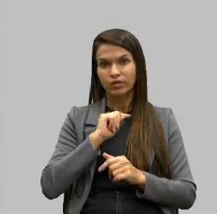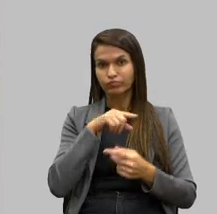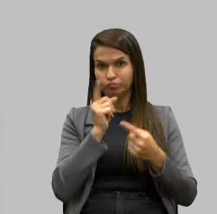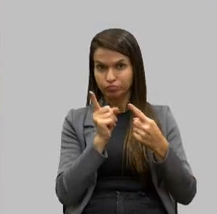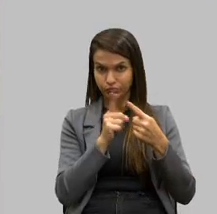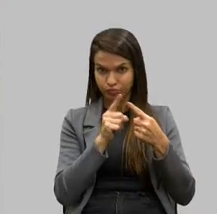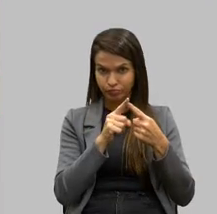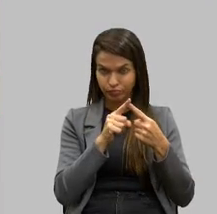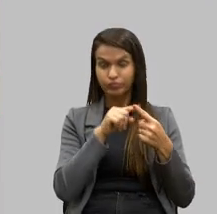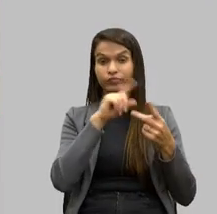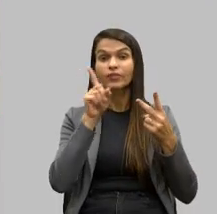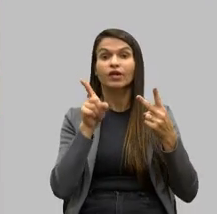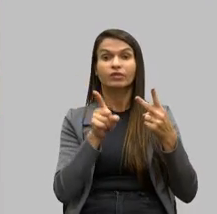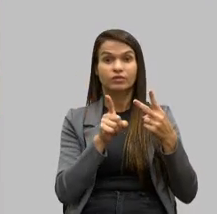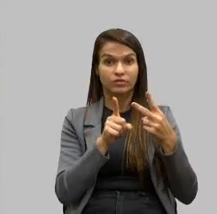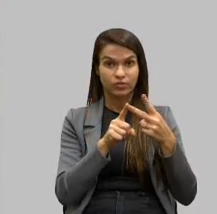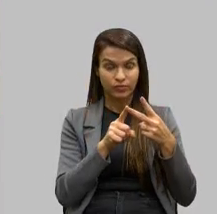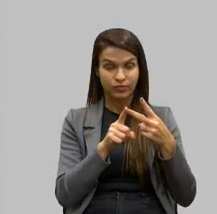ponto.